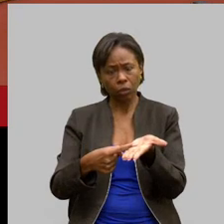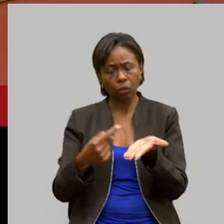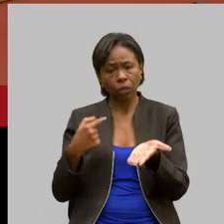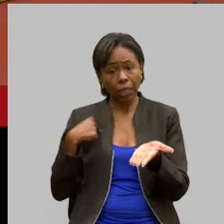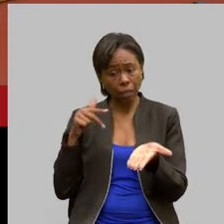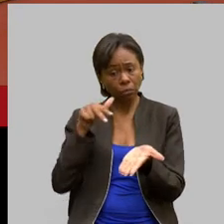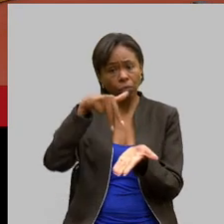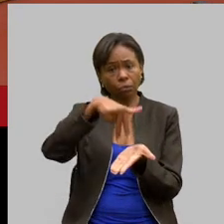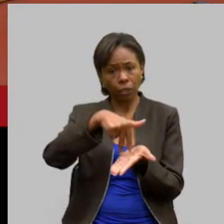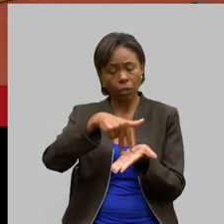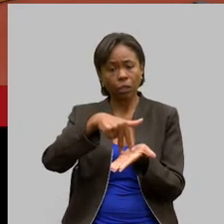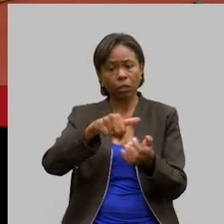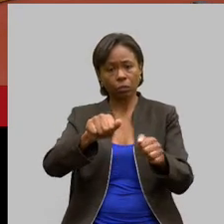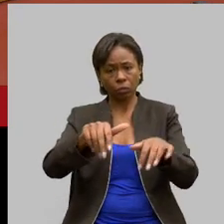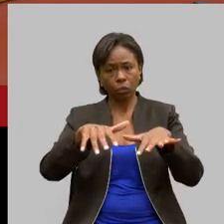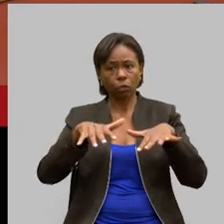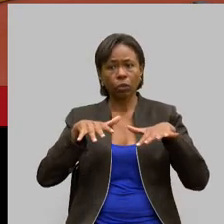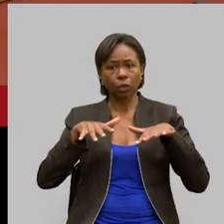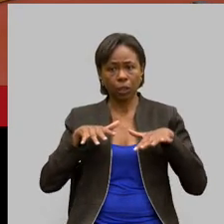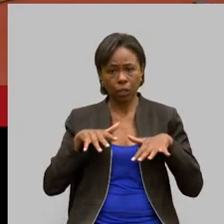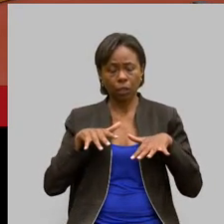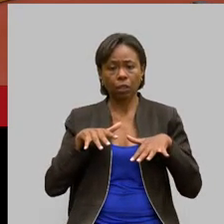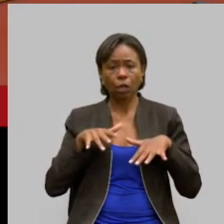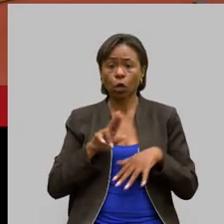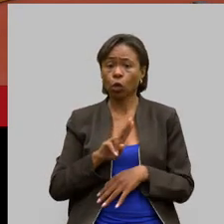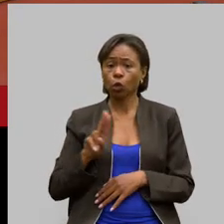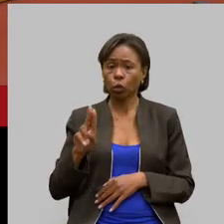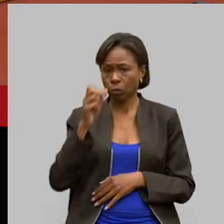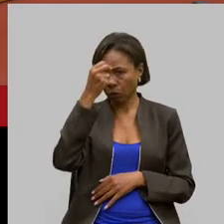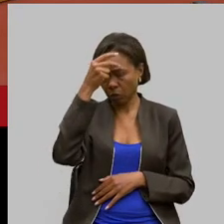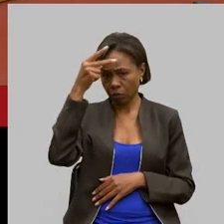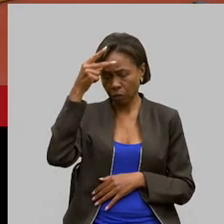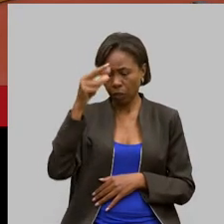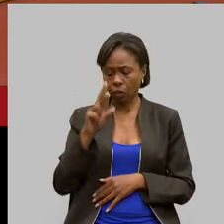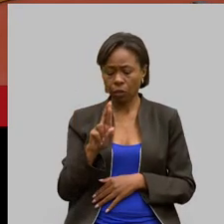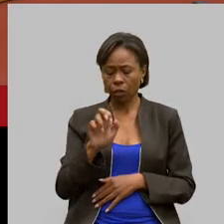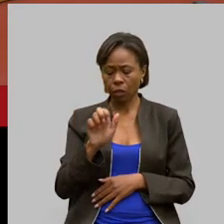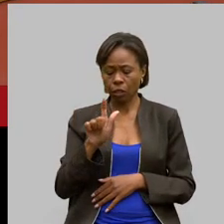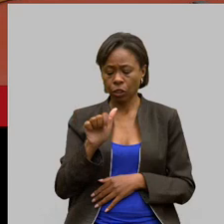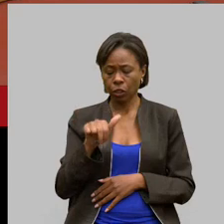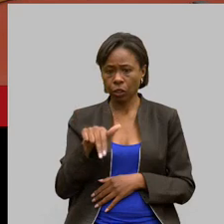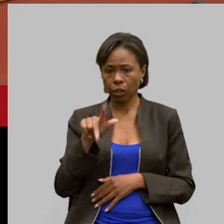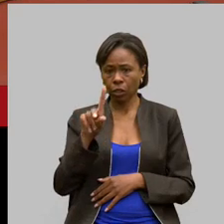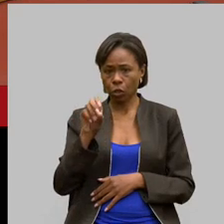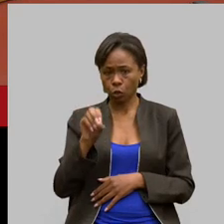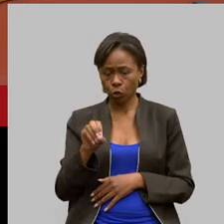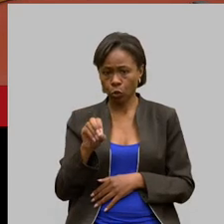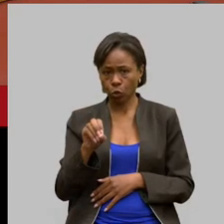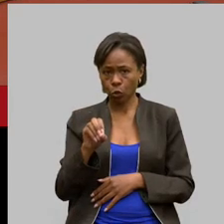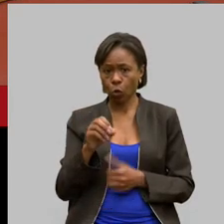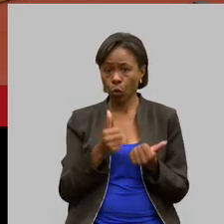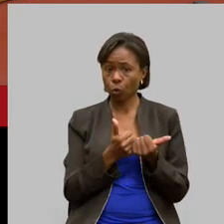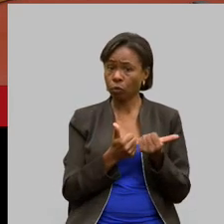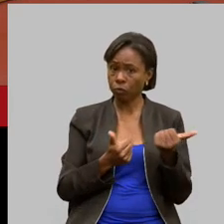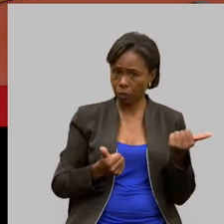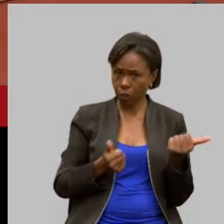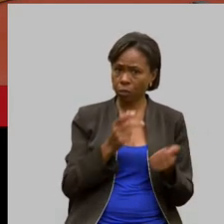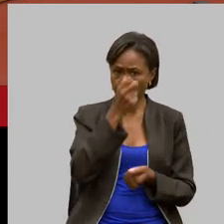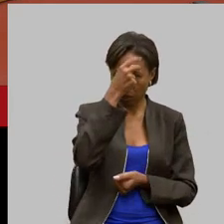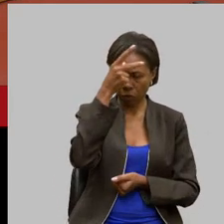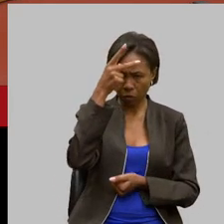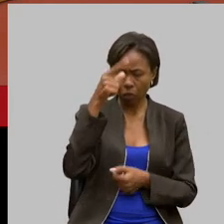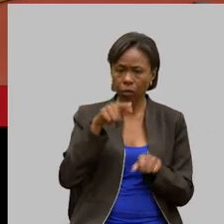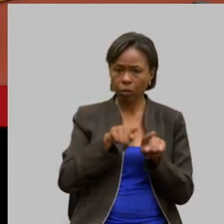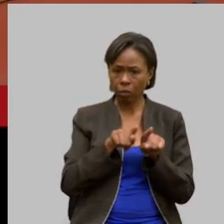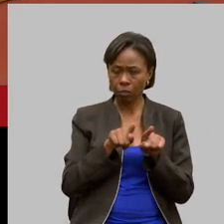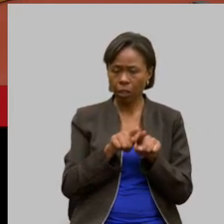dessa audiência pública em nome do Reginaldo de Rio Pomba do vice-prefeito wellon neto traga um abraço deles para